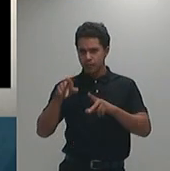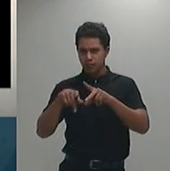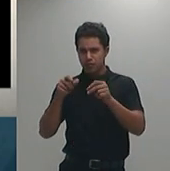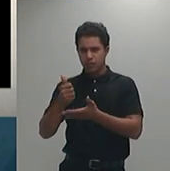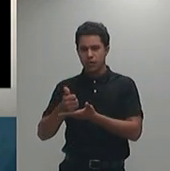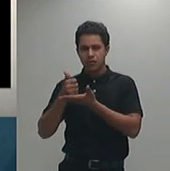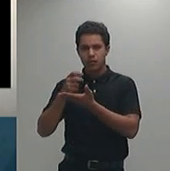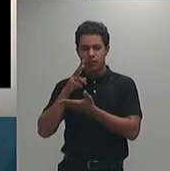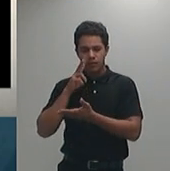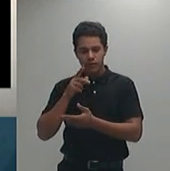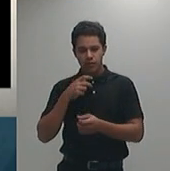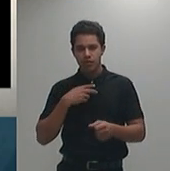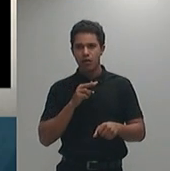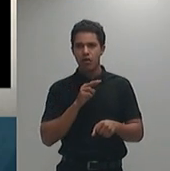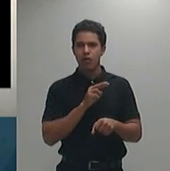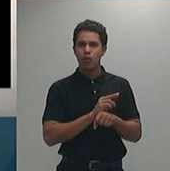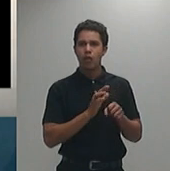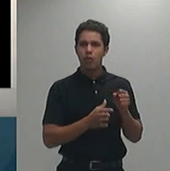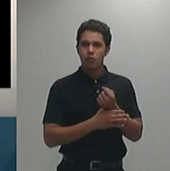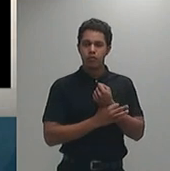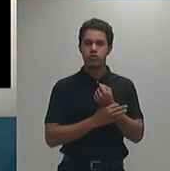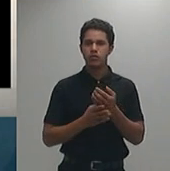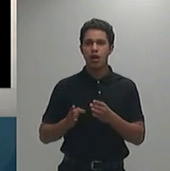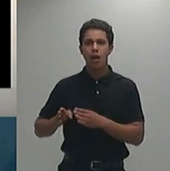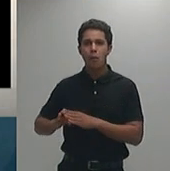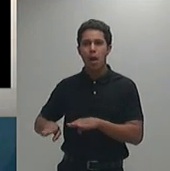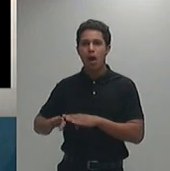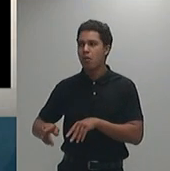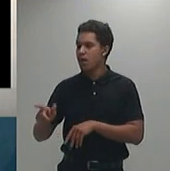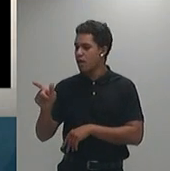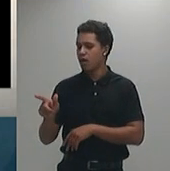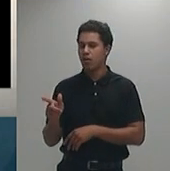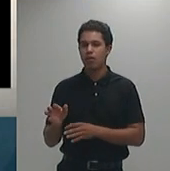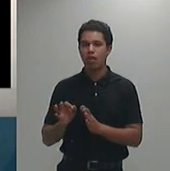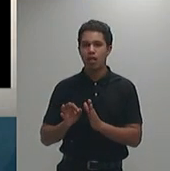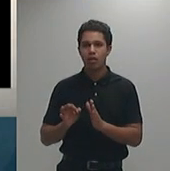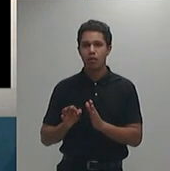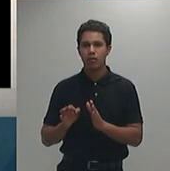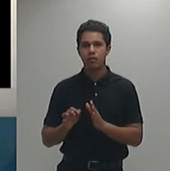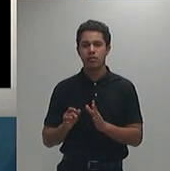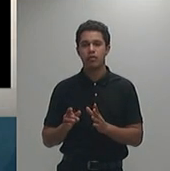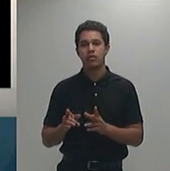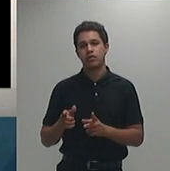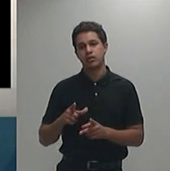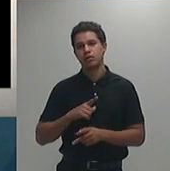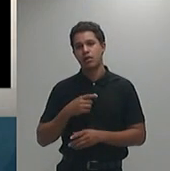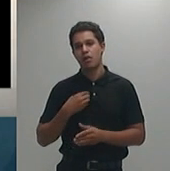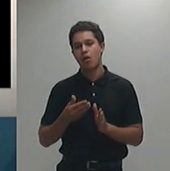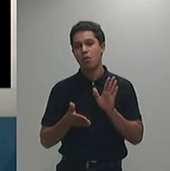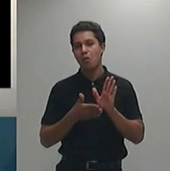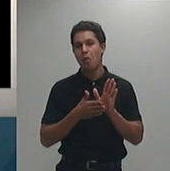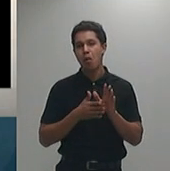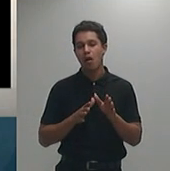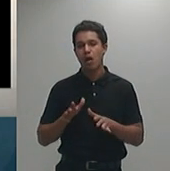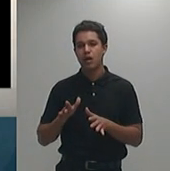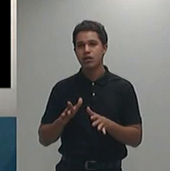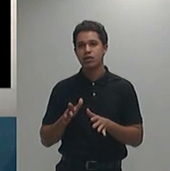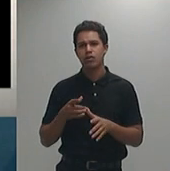para compensar o minoritário e estaria propondo uma ação supostamente